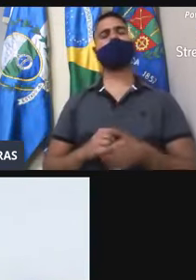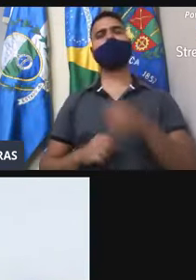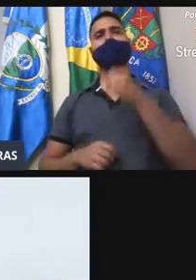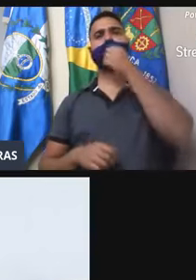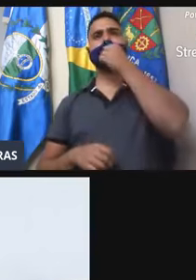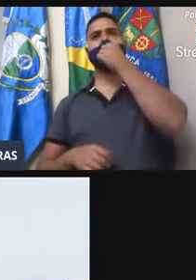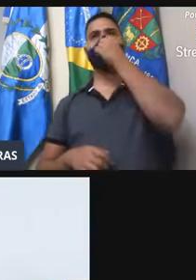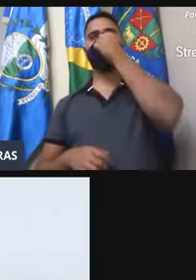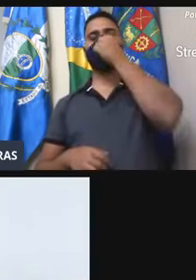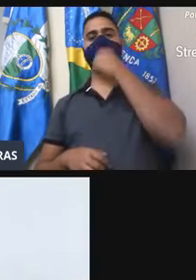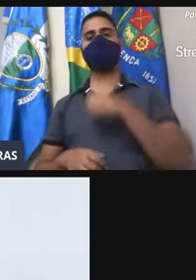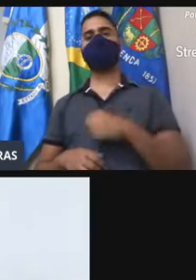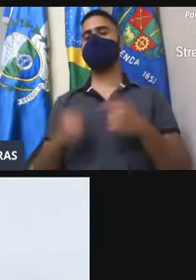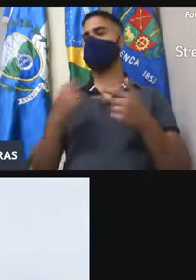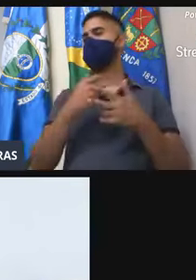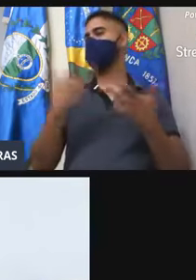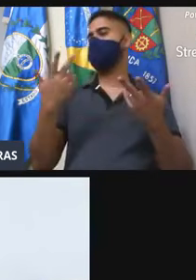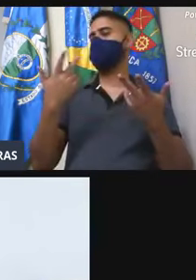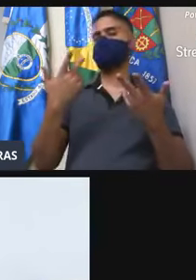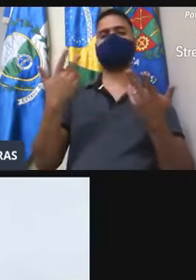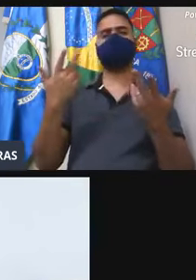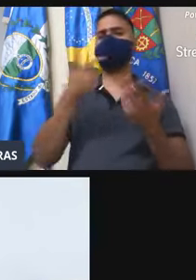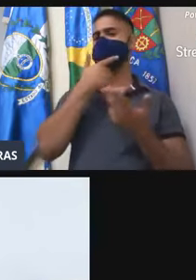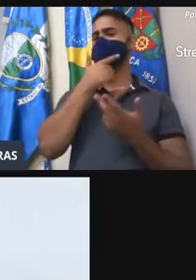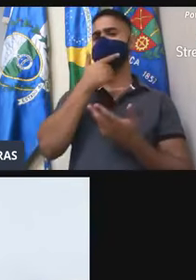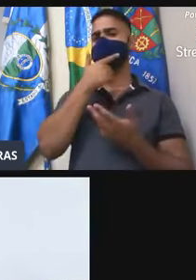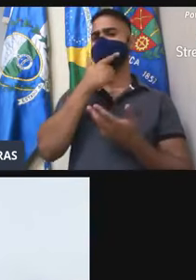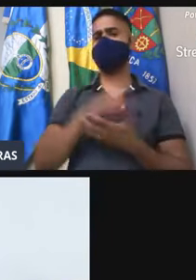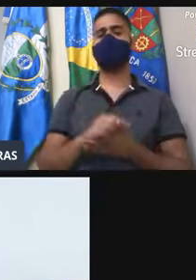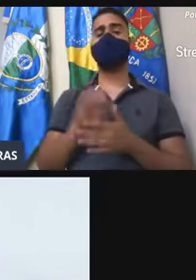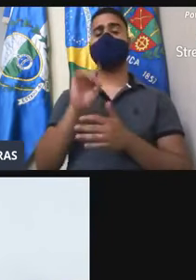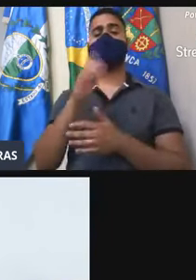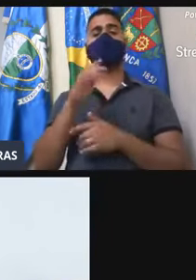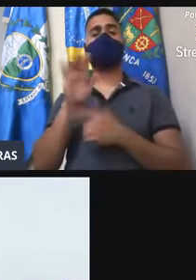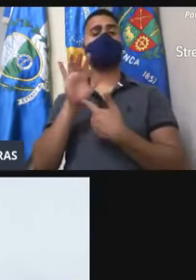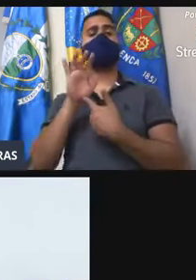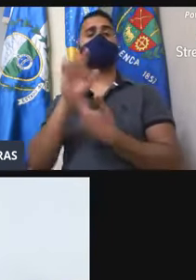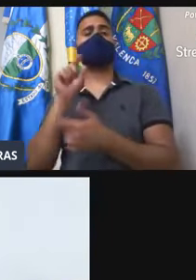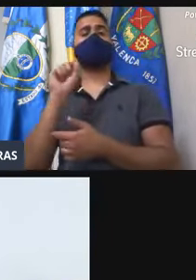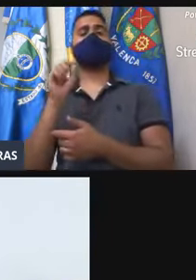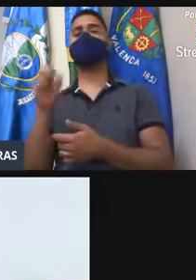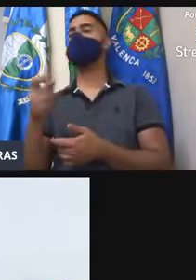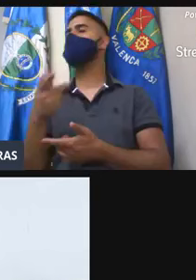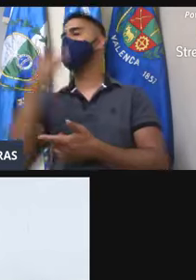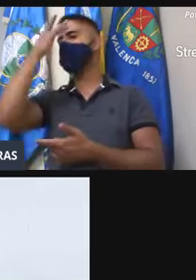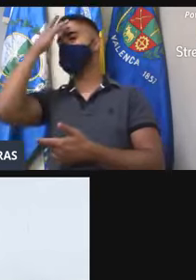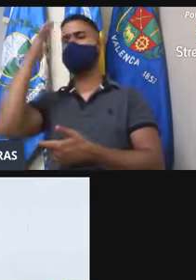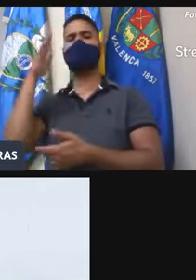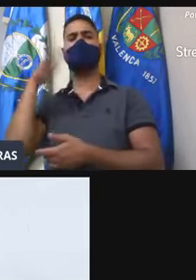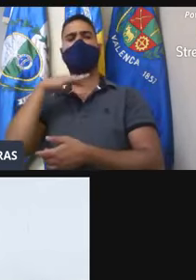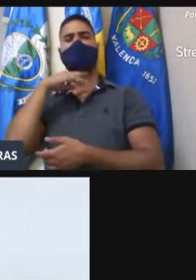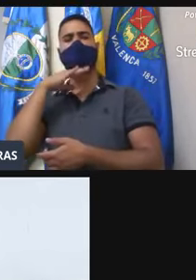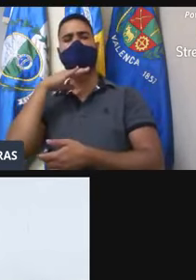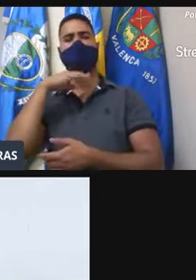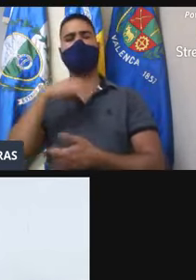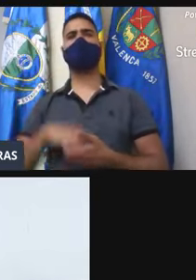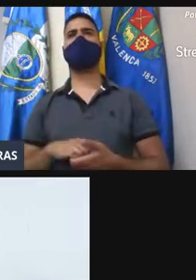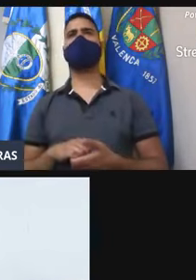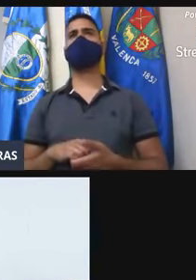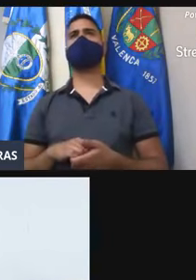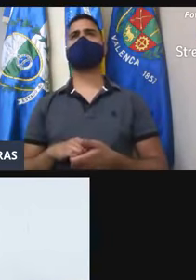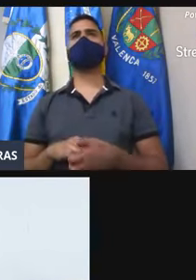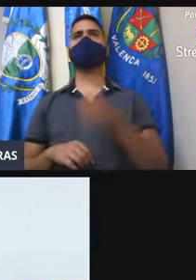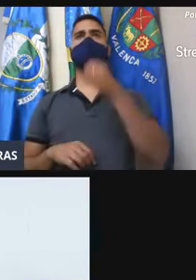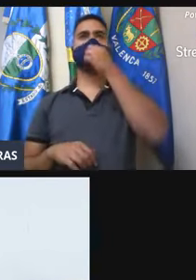É, no mínimo, risível. E só mostra o quanto eles são ruins e a